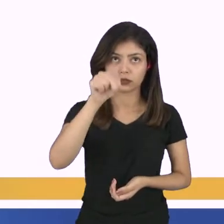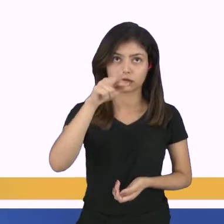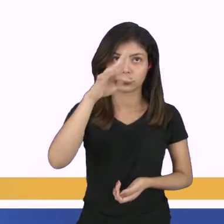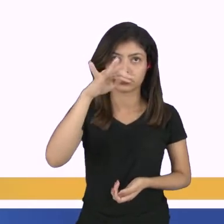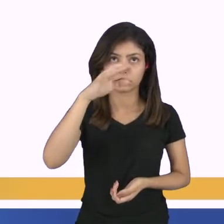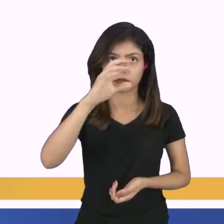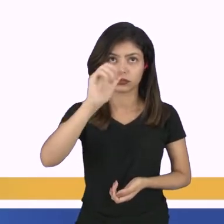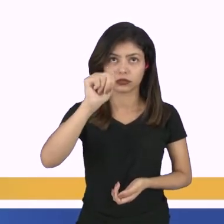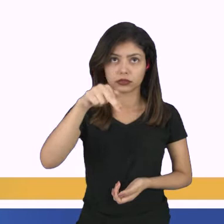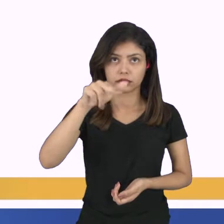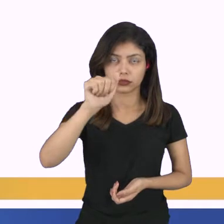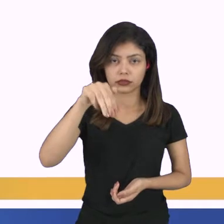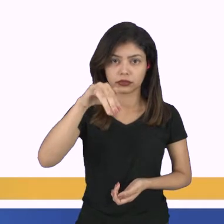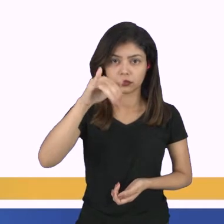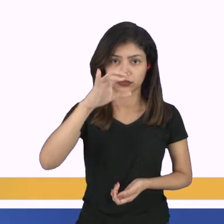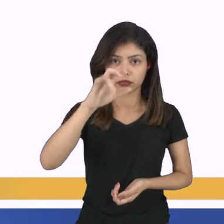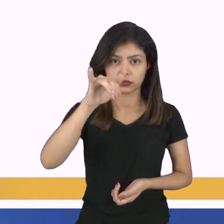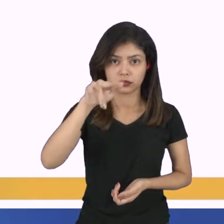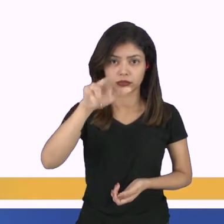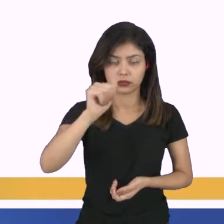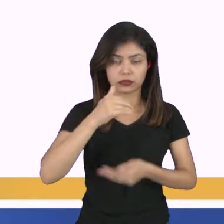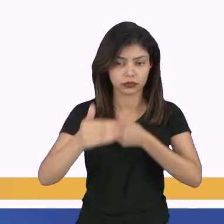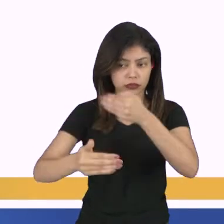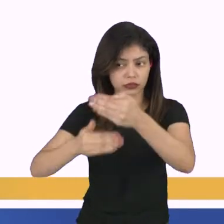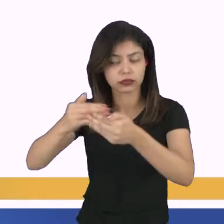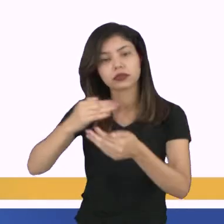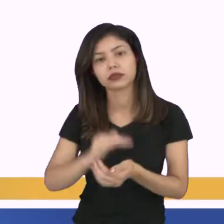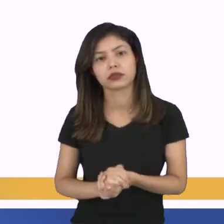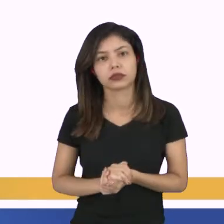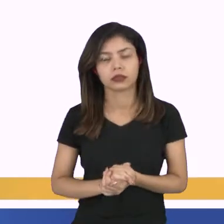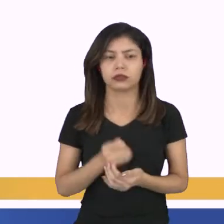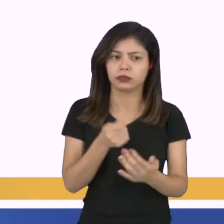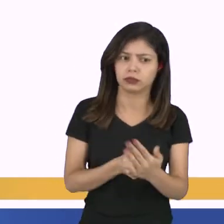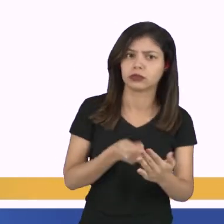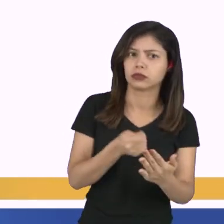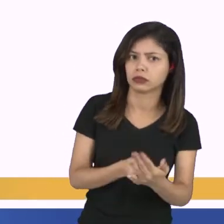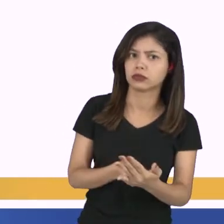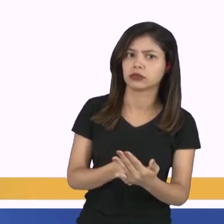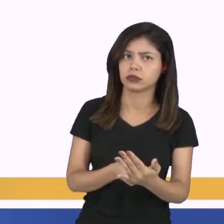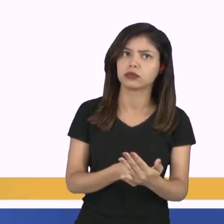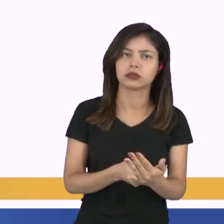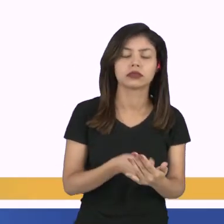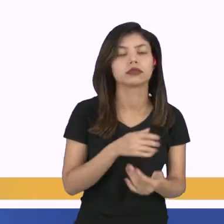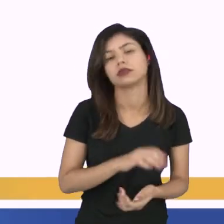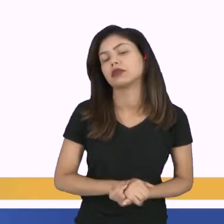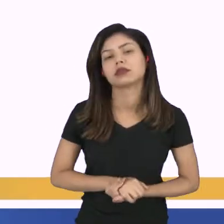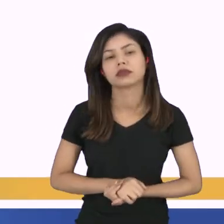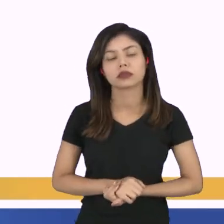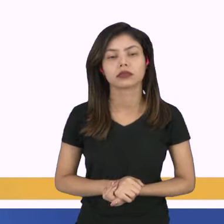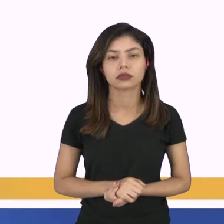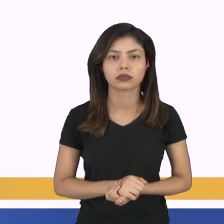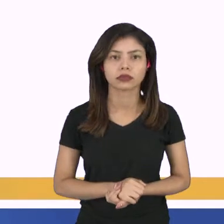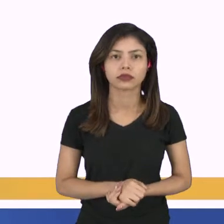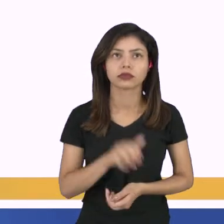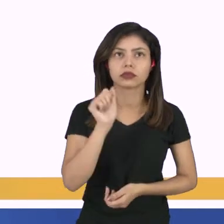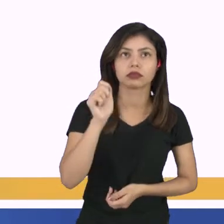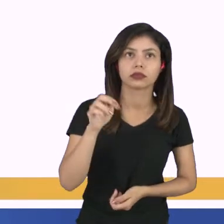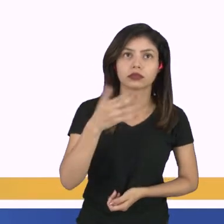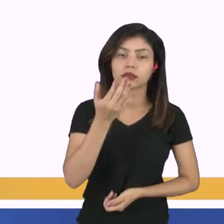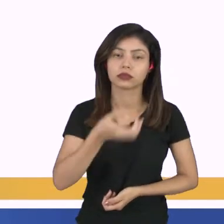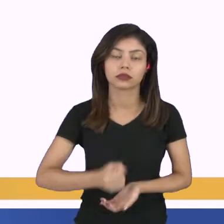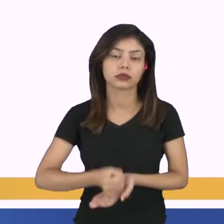canamicina, Ou seja, essa planta ela foi desenvolvida para resistir, ter uma certa resistência a esse